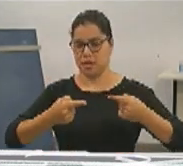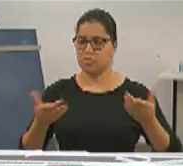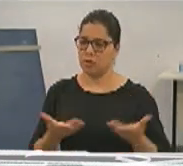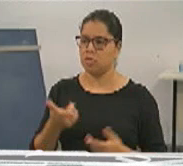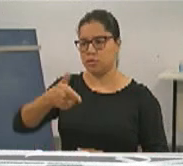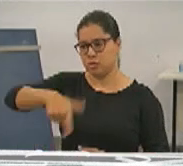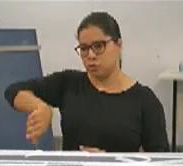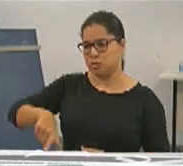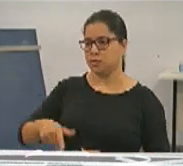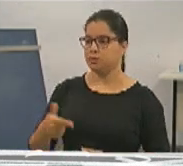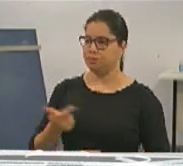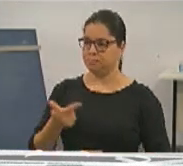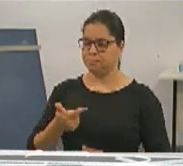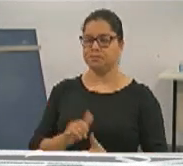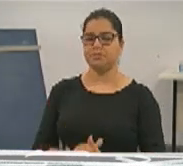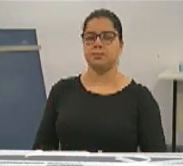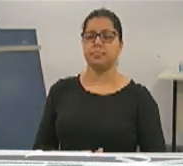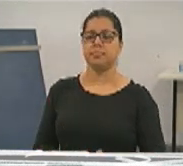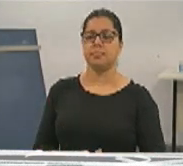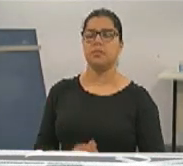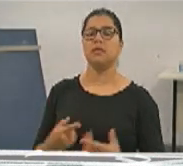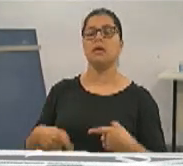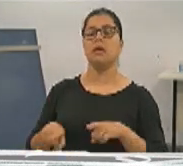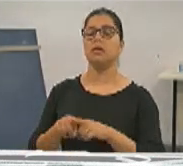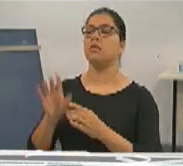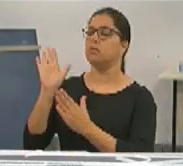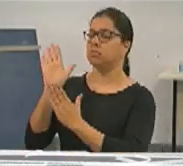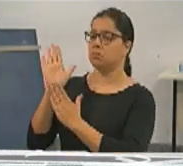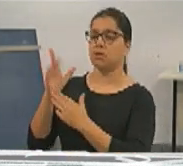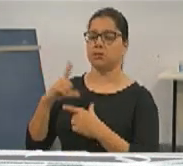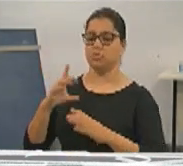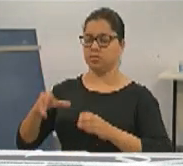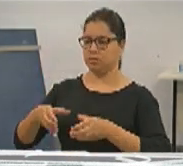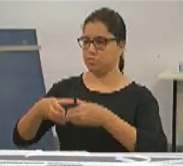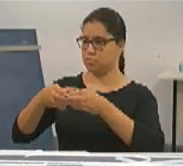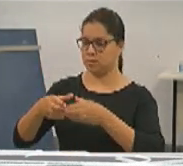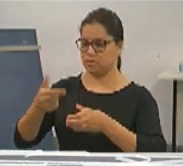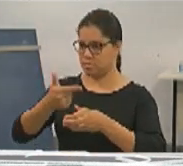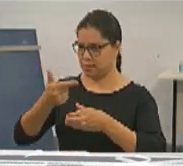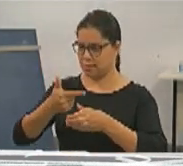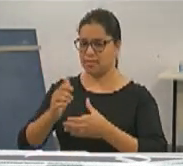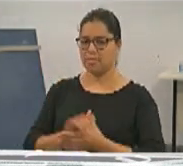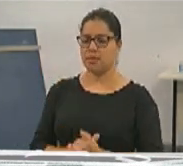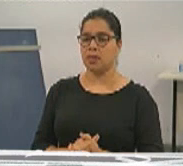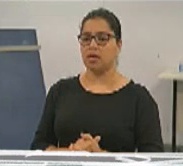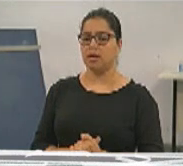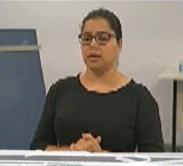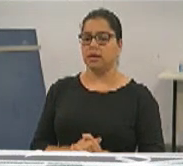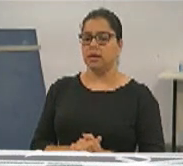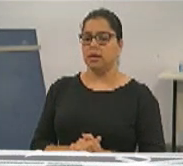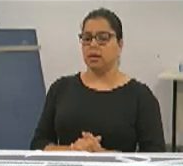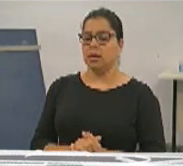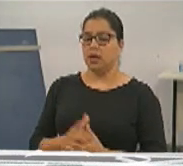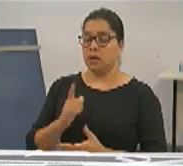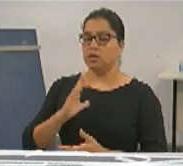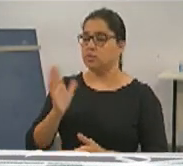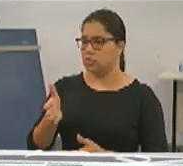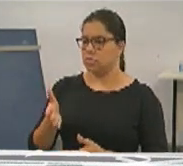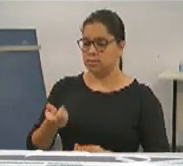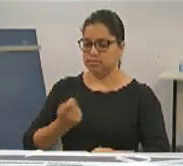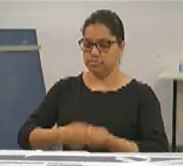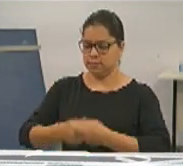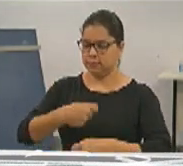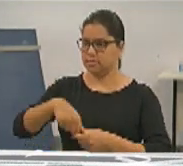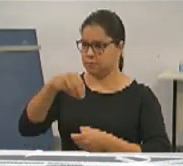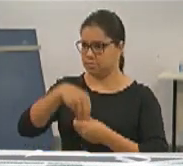Em relação à nossa candidatura, né, embora nós estivéssemos na atual administração por um tempo, né,